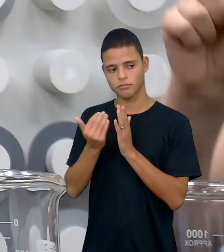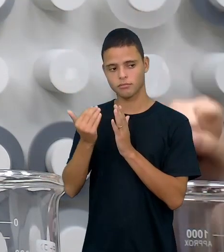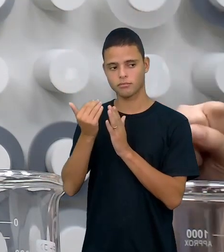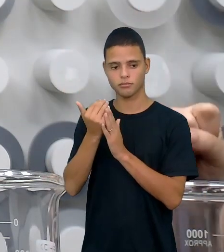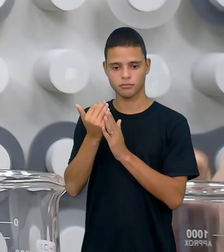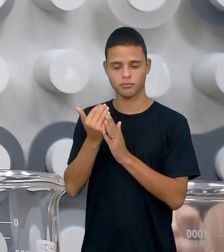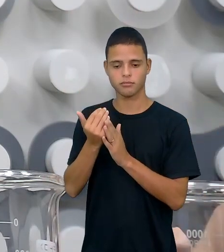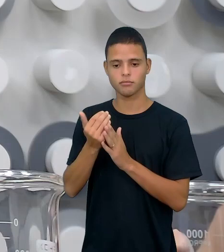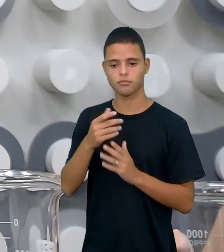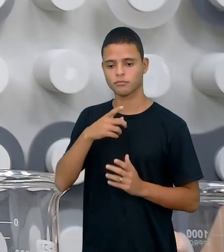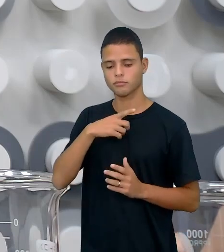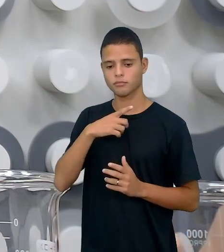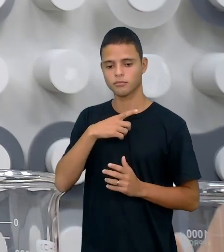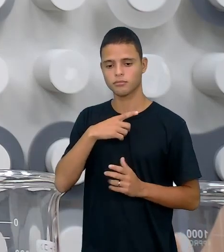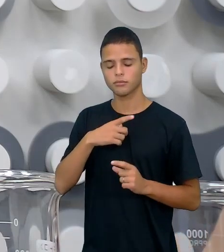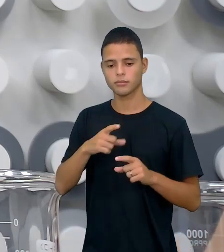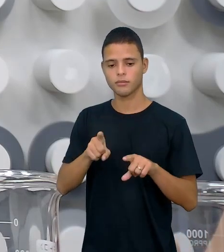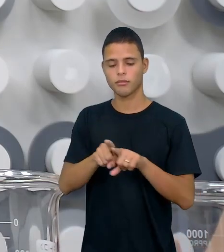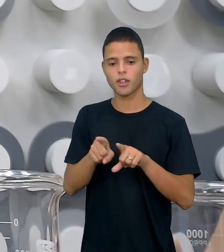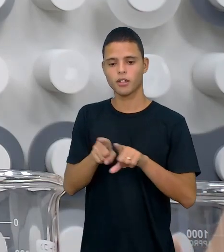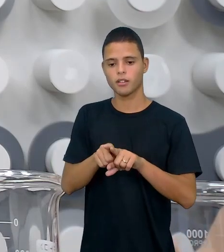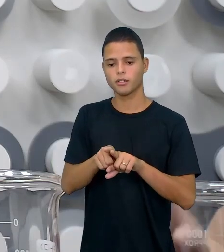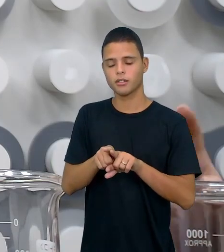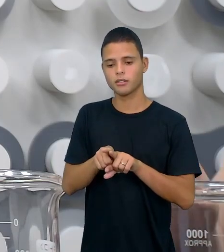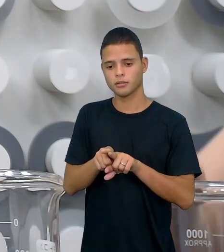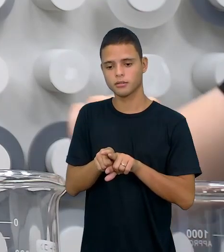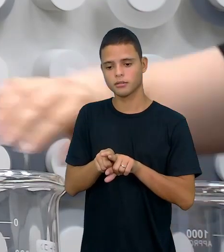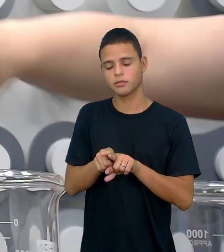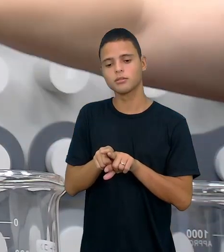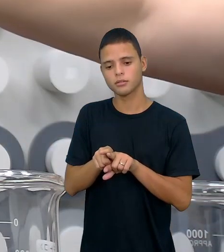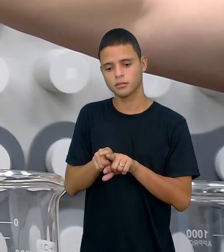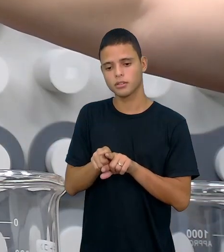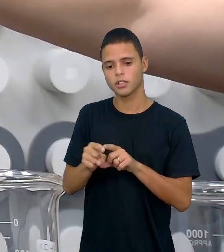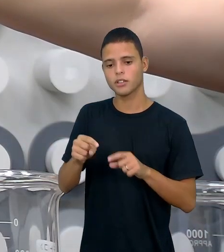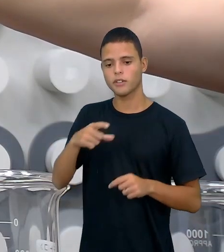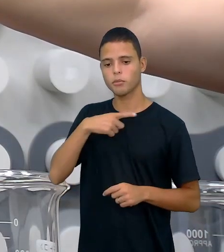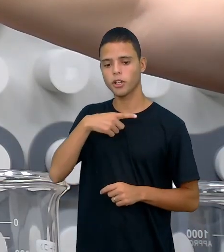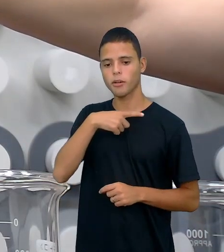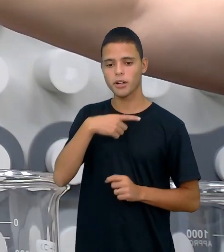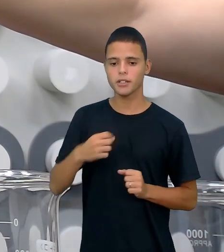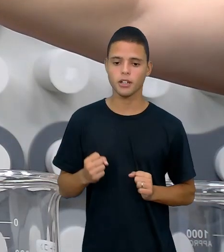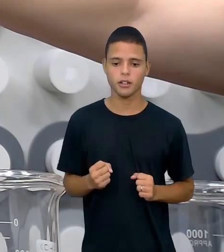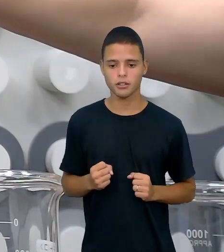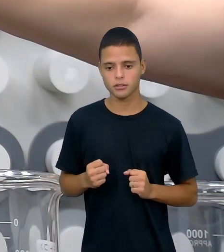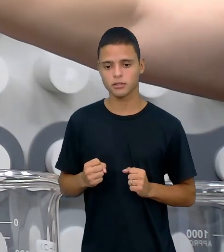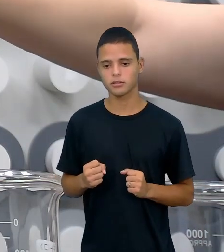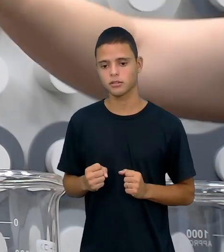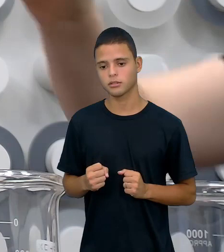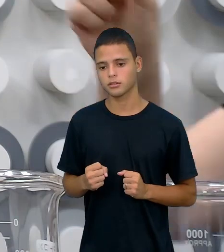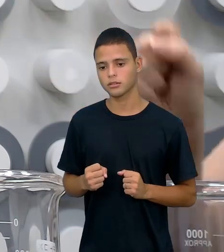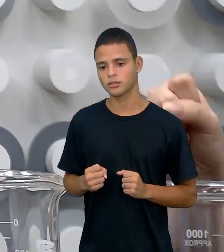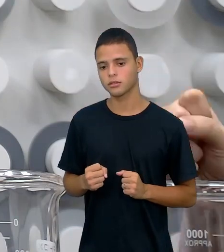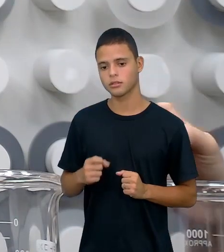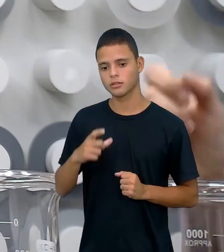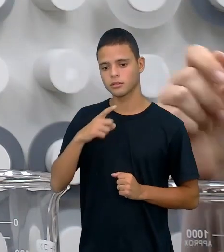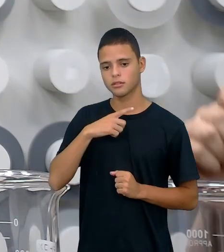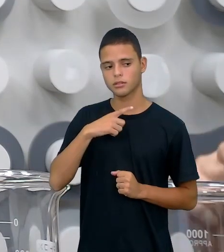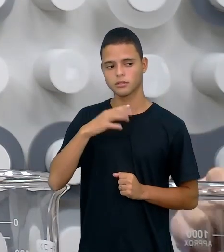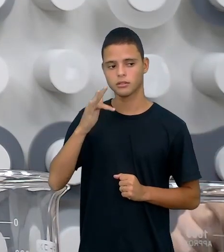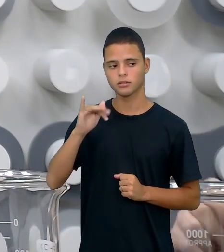e a gente vai ter órgãos anexos. E esses órgãos anexos, um deles está aqui, olha, que é o fígado, ele